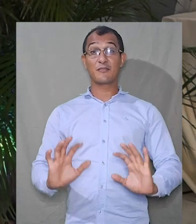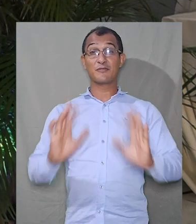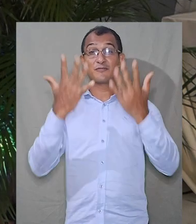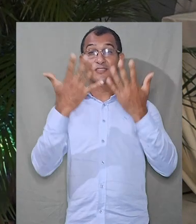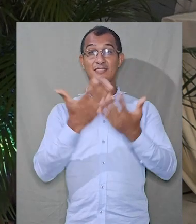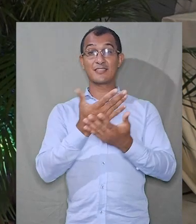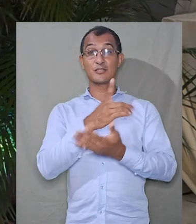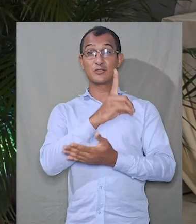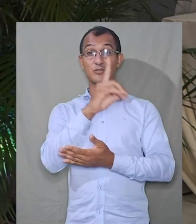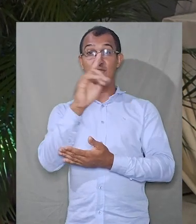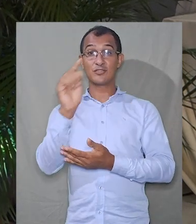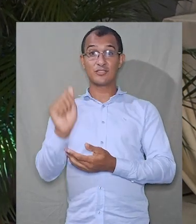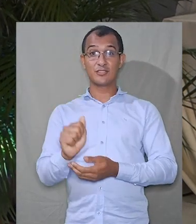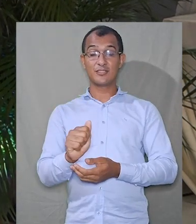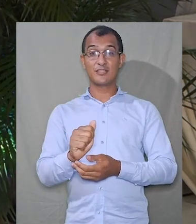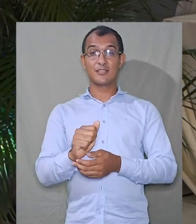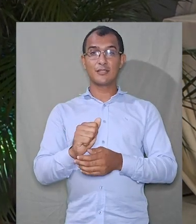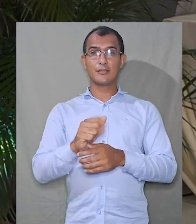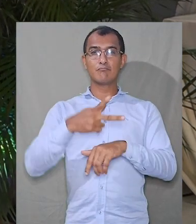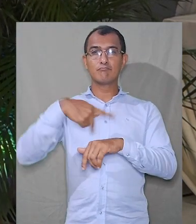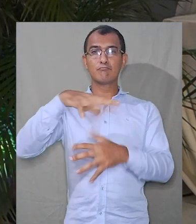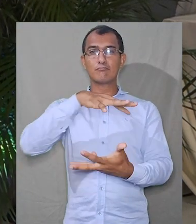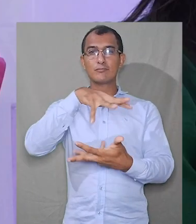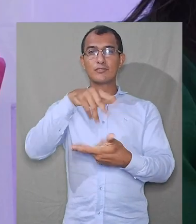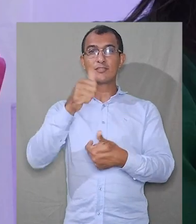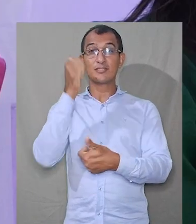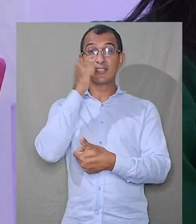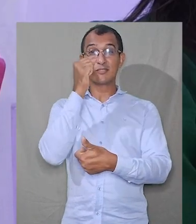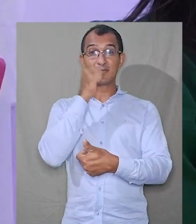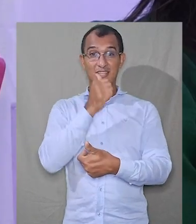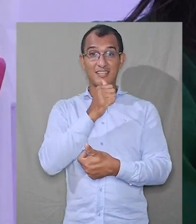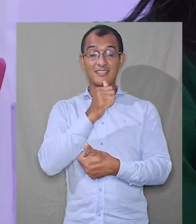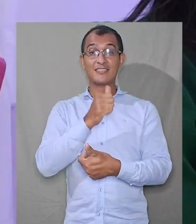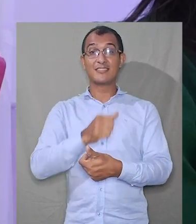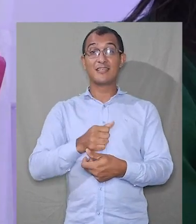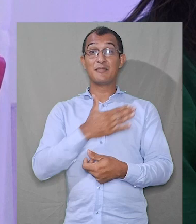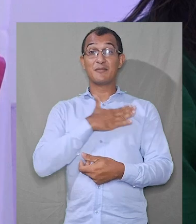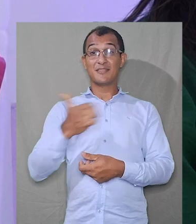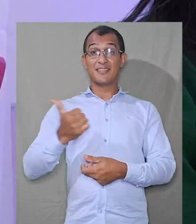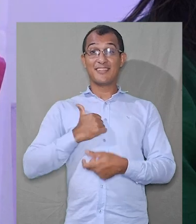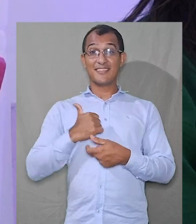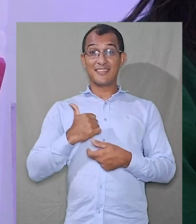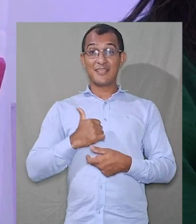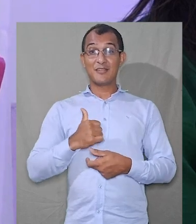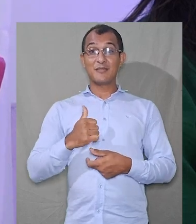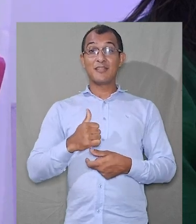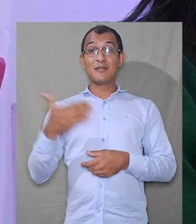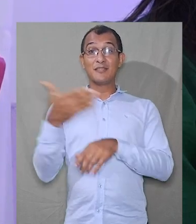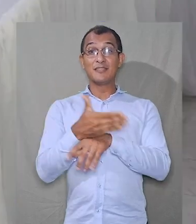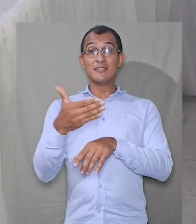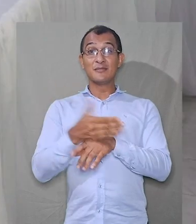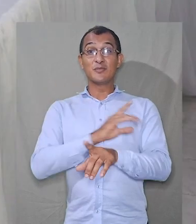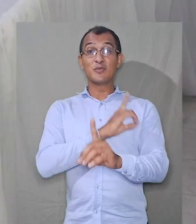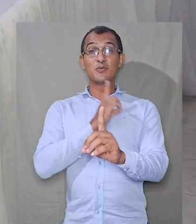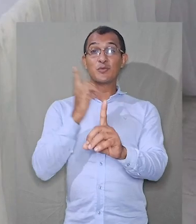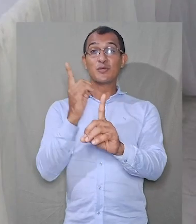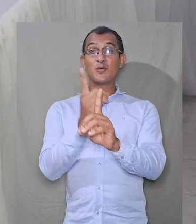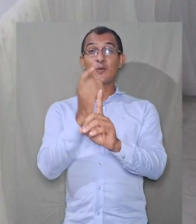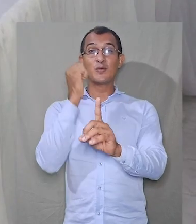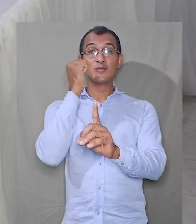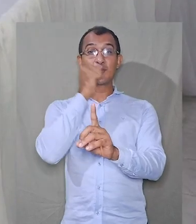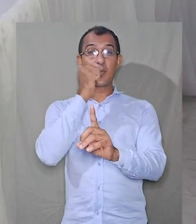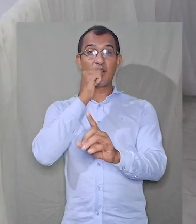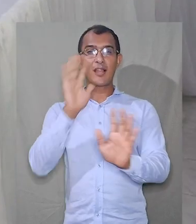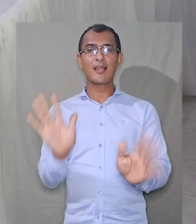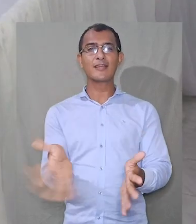Em comemoração ao Dia Internacional das Mulheres, a primeira-dama do Estado, Virgínia Mendes, participou em Cuiabá do